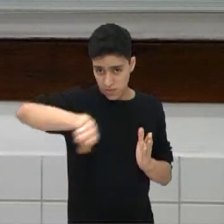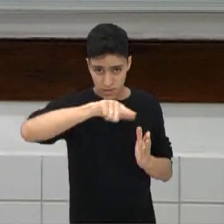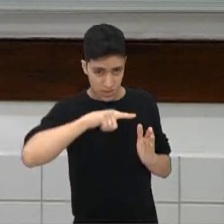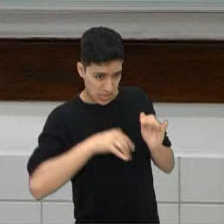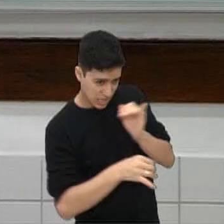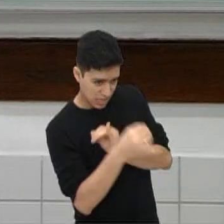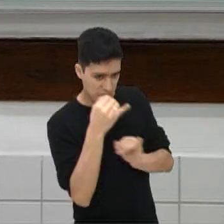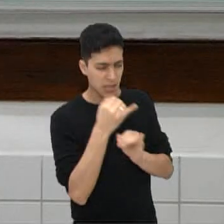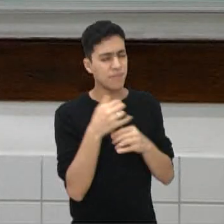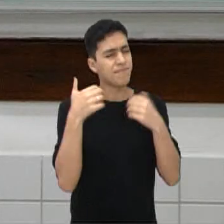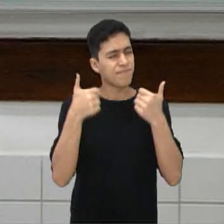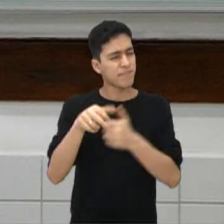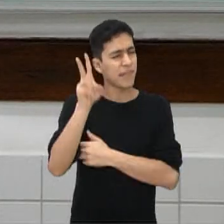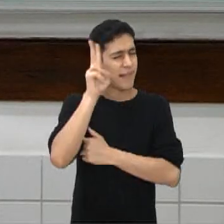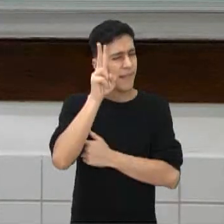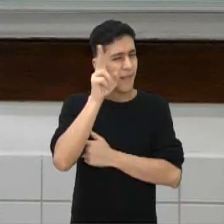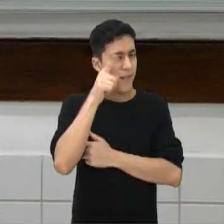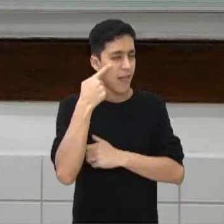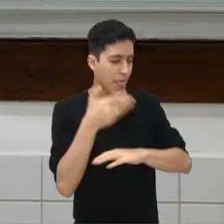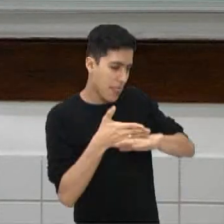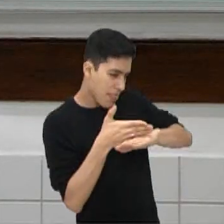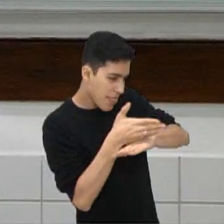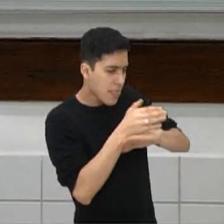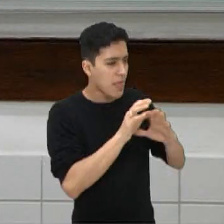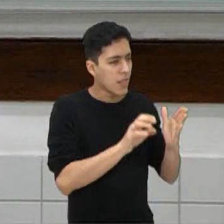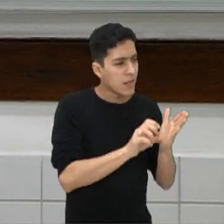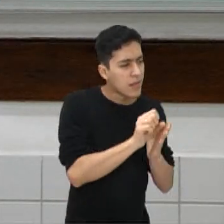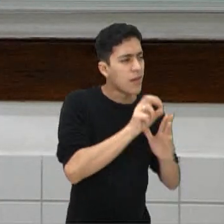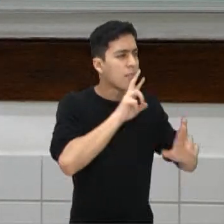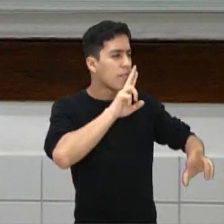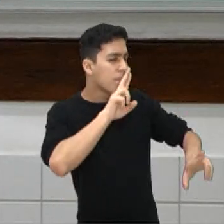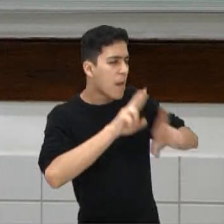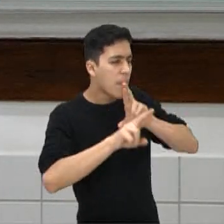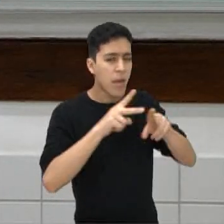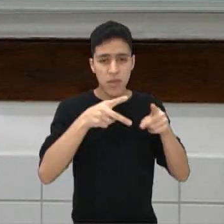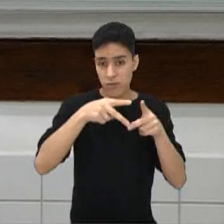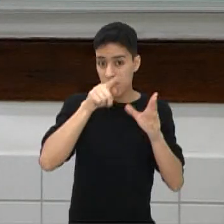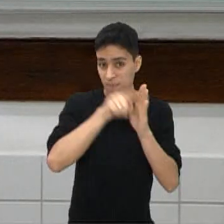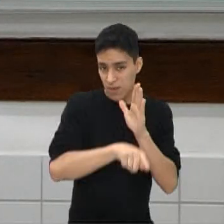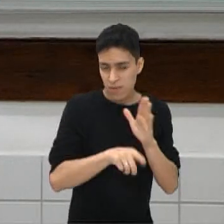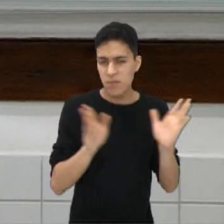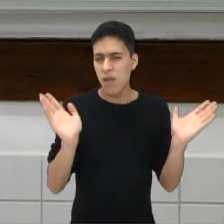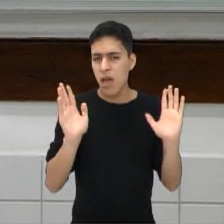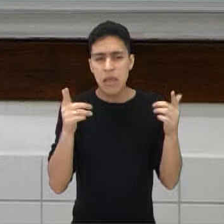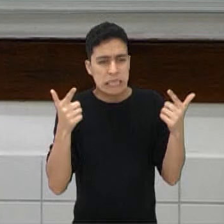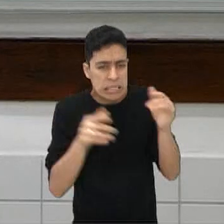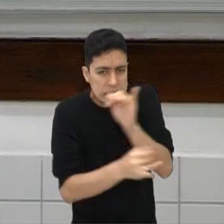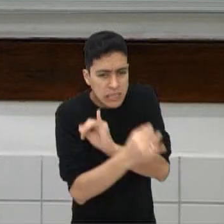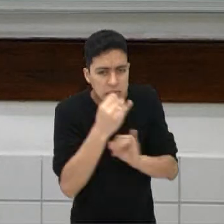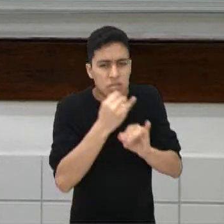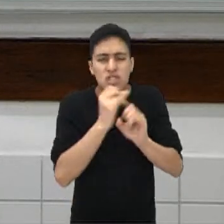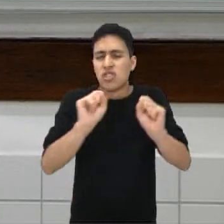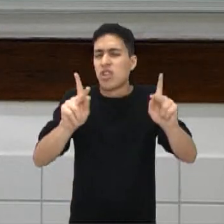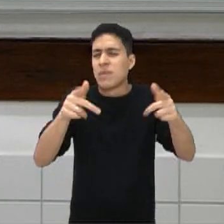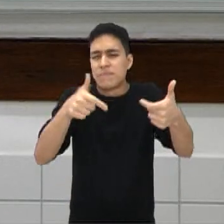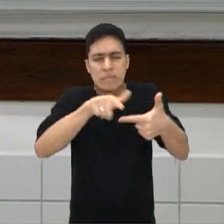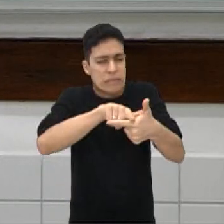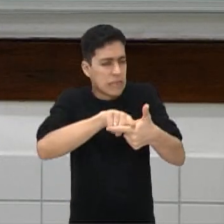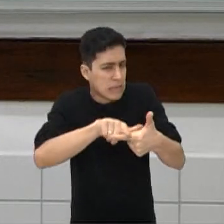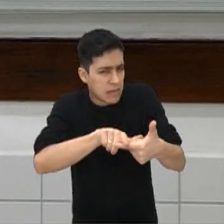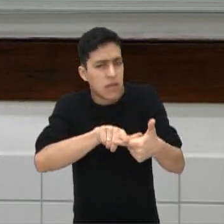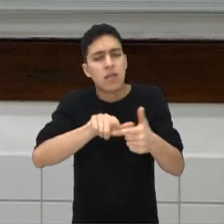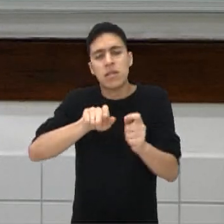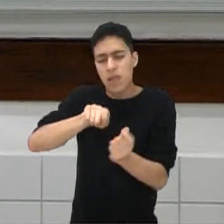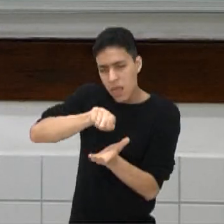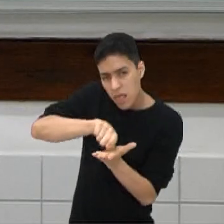Classroom, não vamos esquecer, vai até lá. Responde as duas questõezinhas que eu deixei para você. Não tem acesso? Não tem problema. Faz